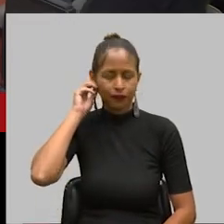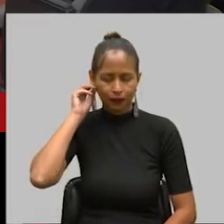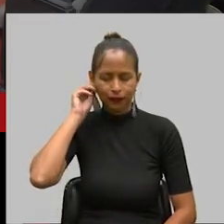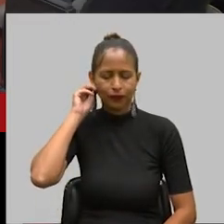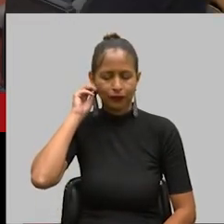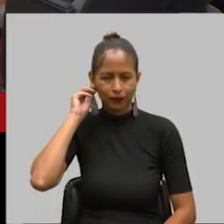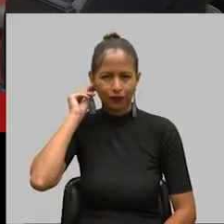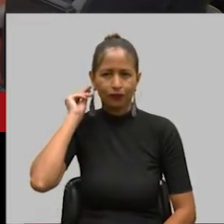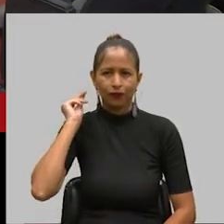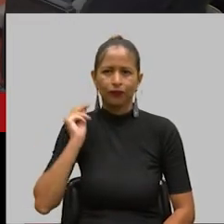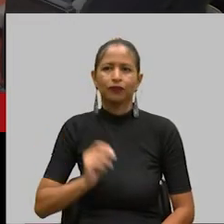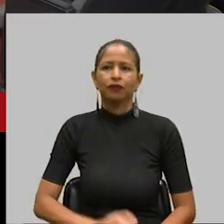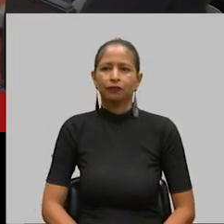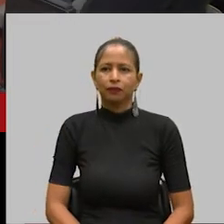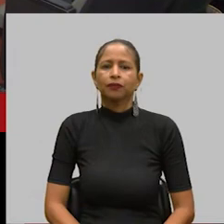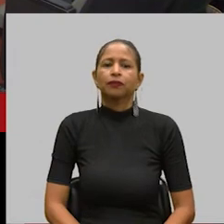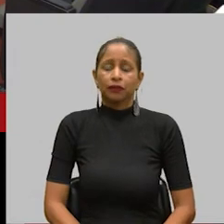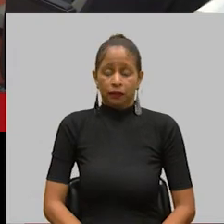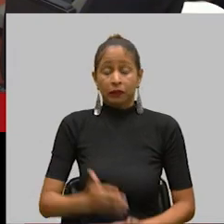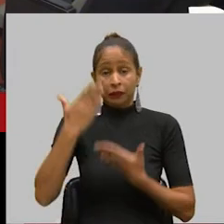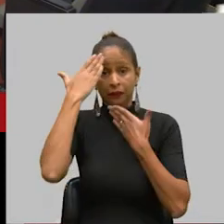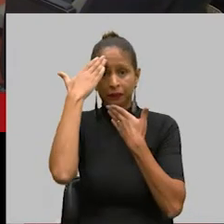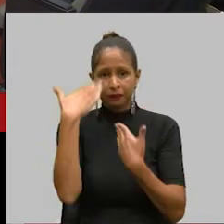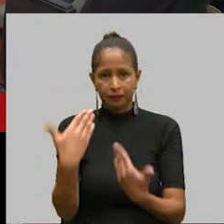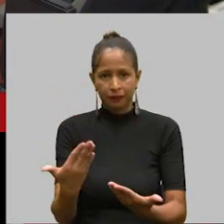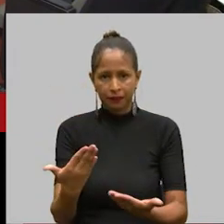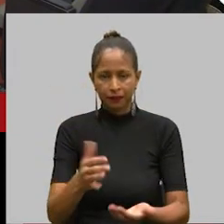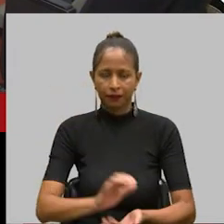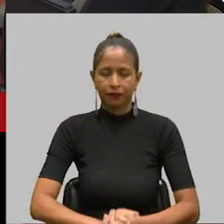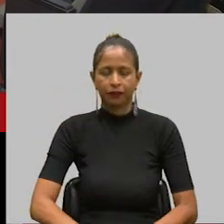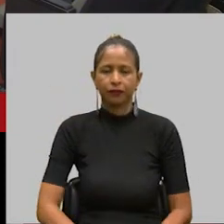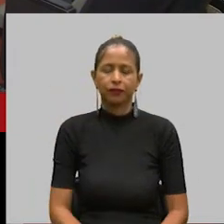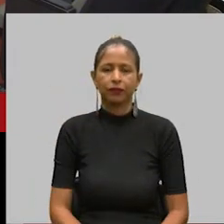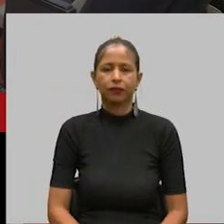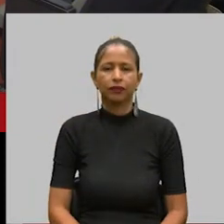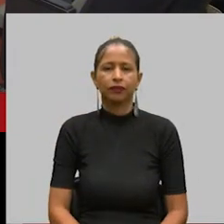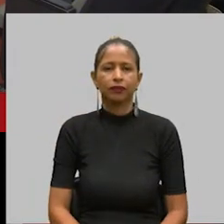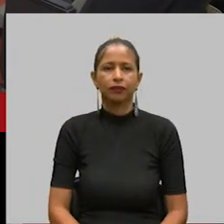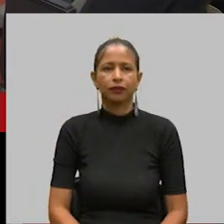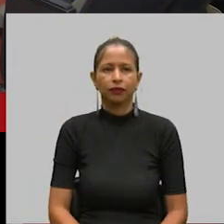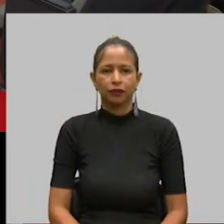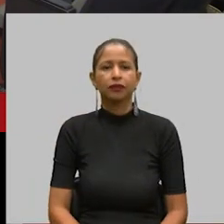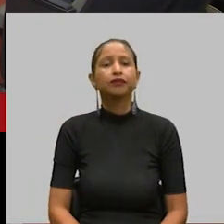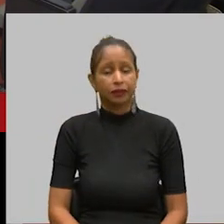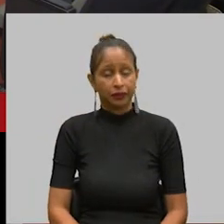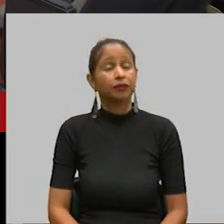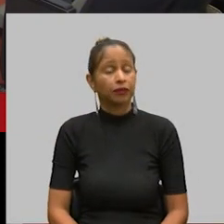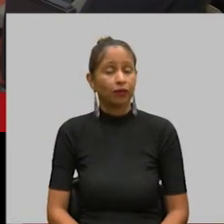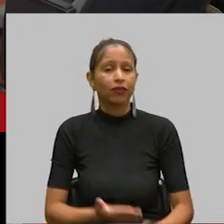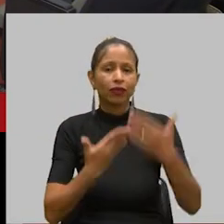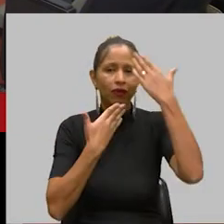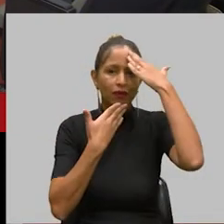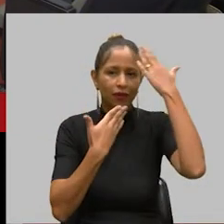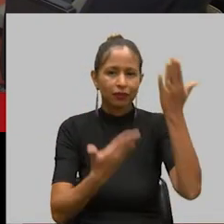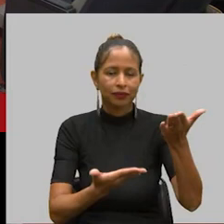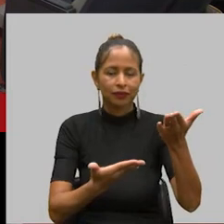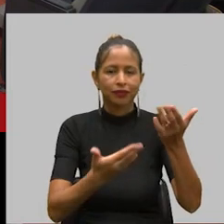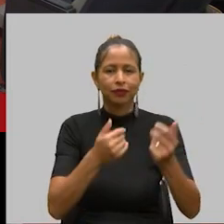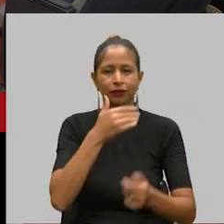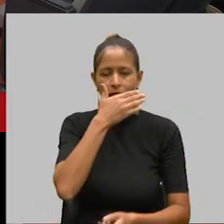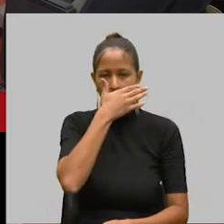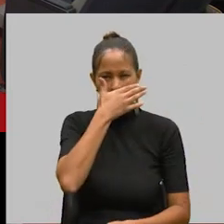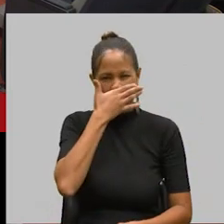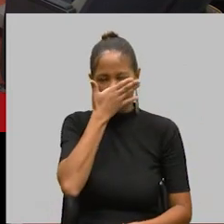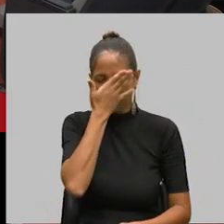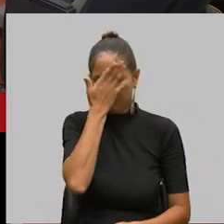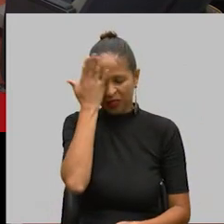escolar Obrigado Parabéns Professora Muito obrigado vamos ouvir